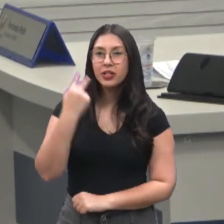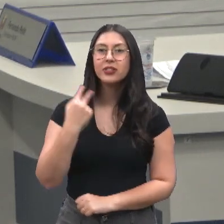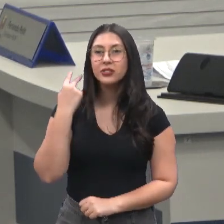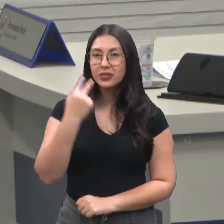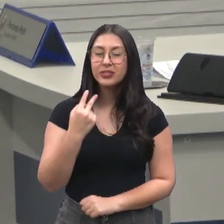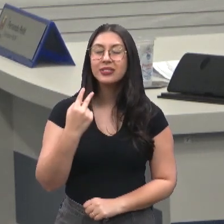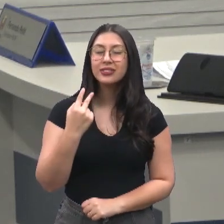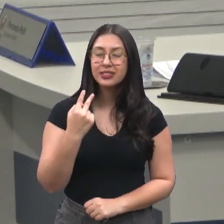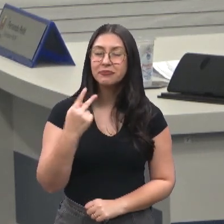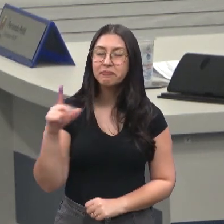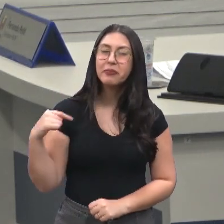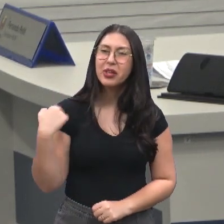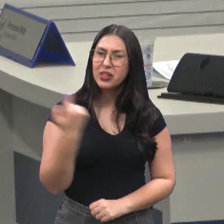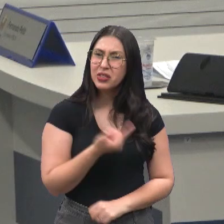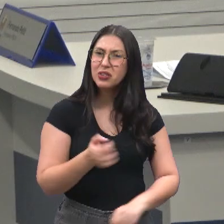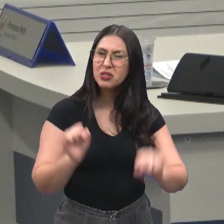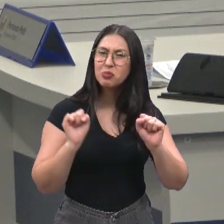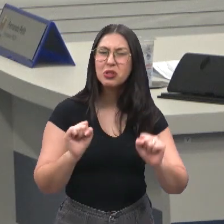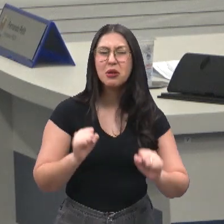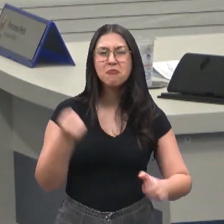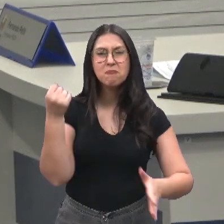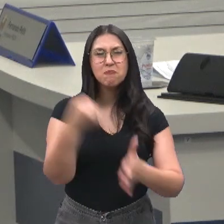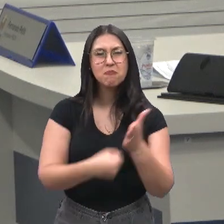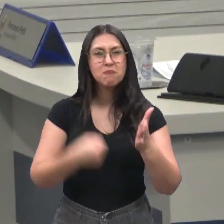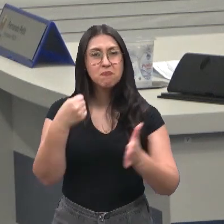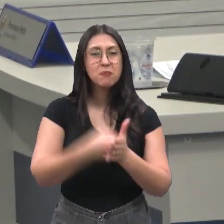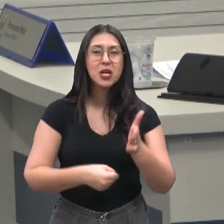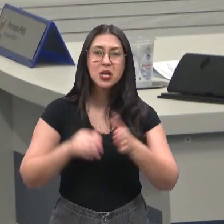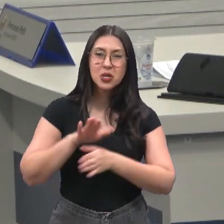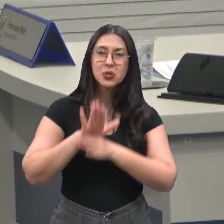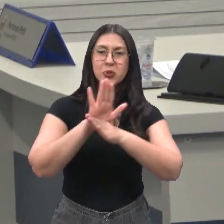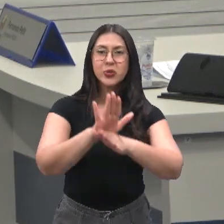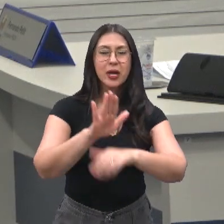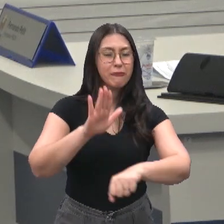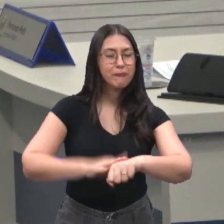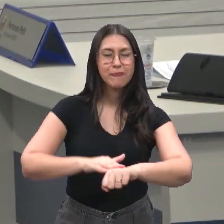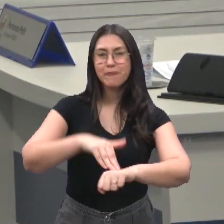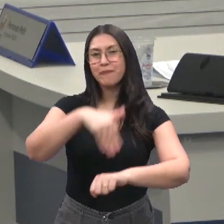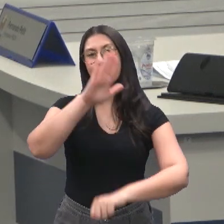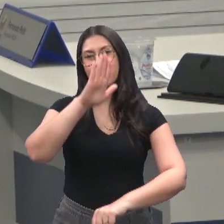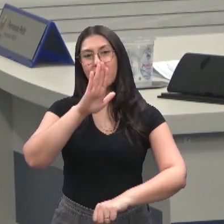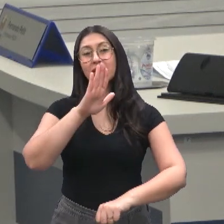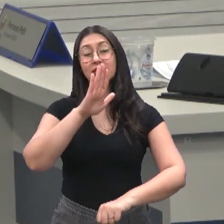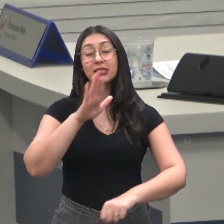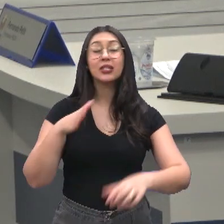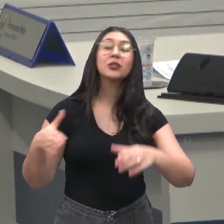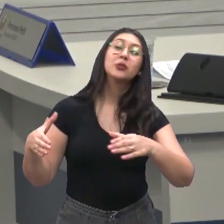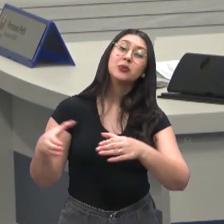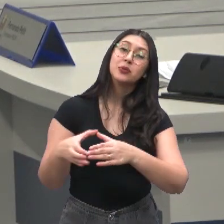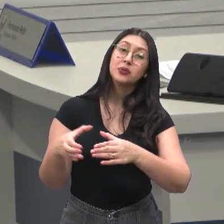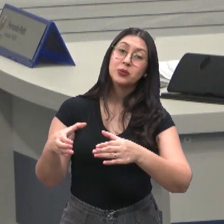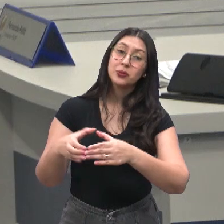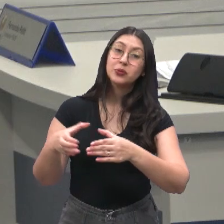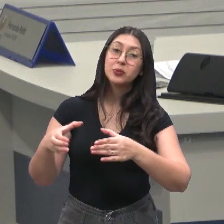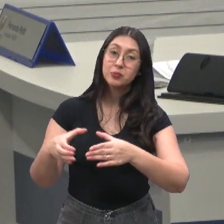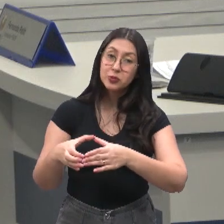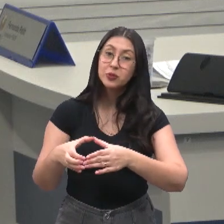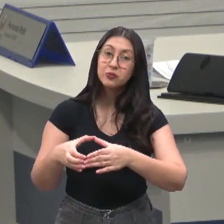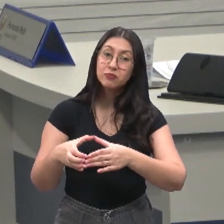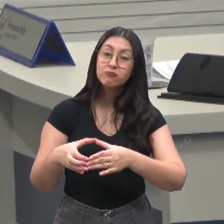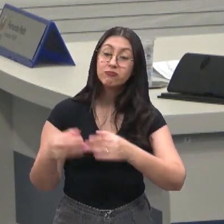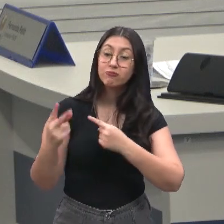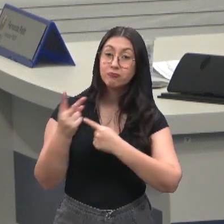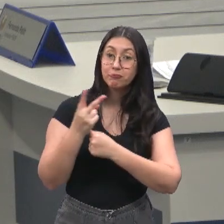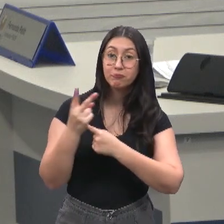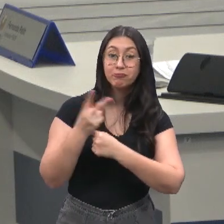pode sempre batalhar e ajudar cada vez mais essa grande classe que nos protege as